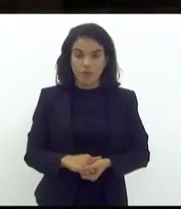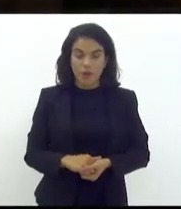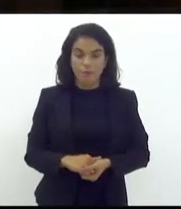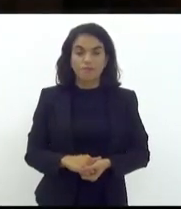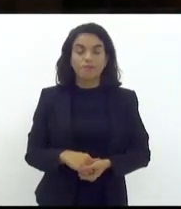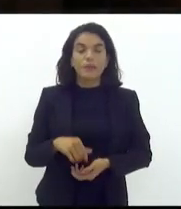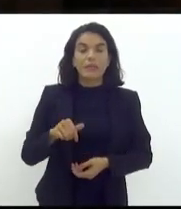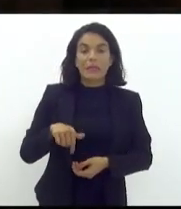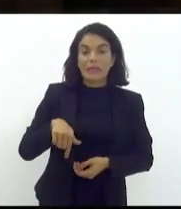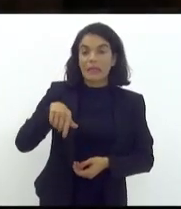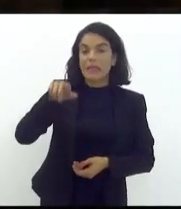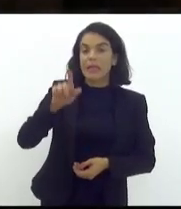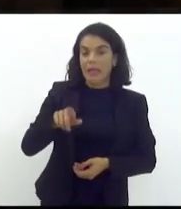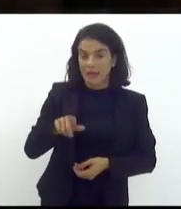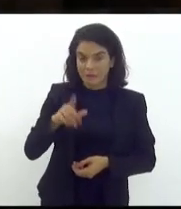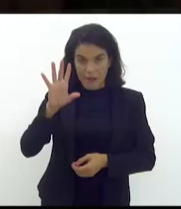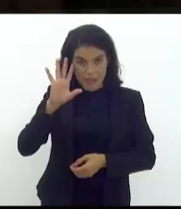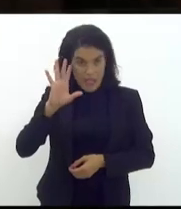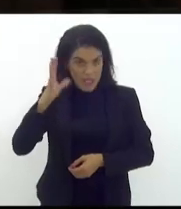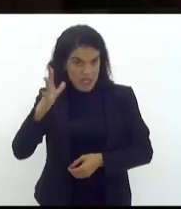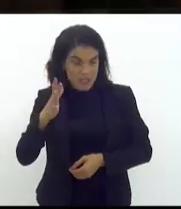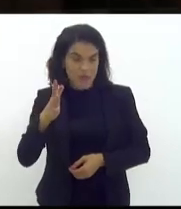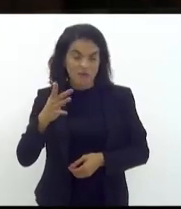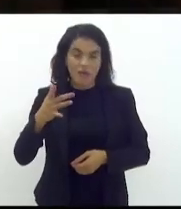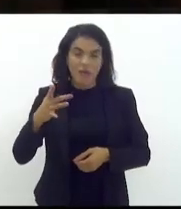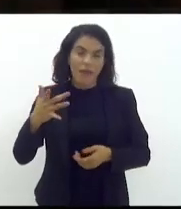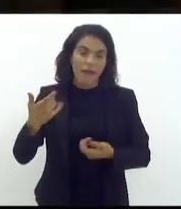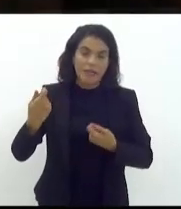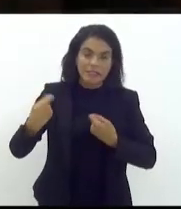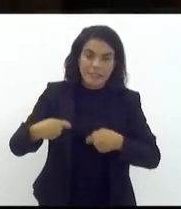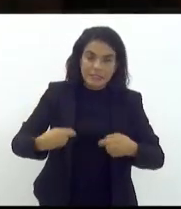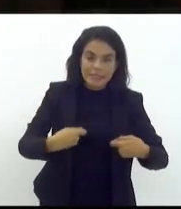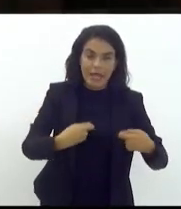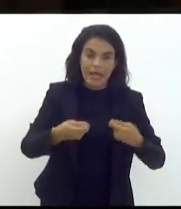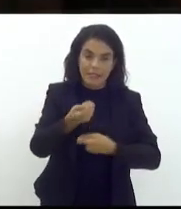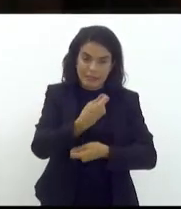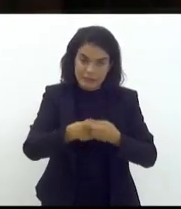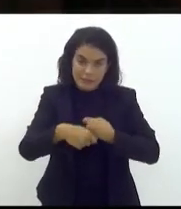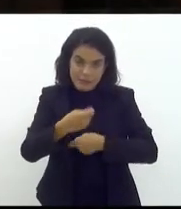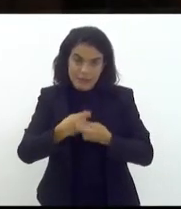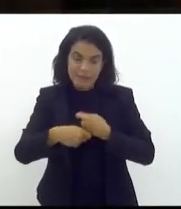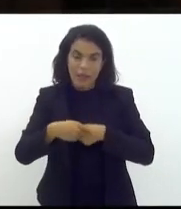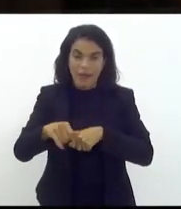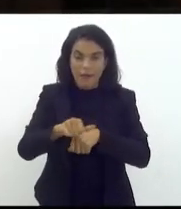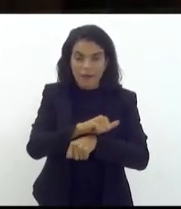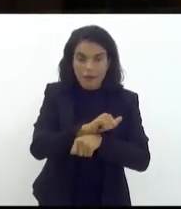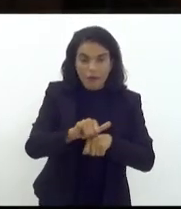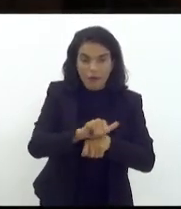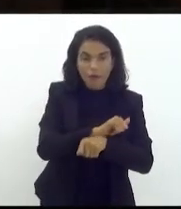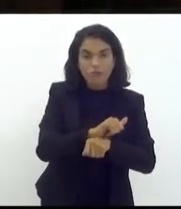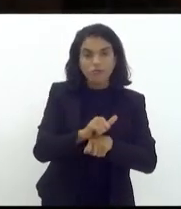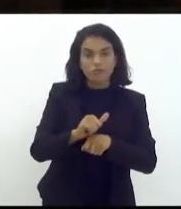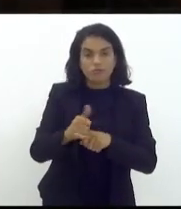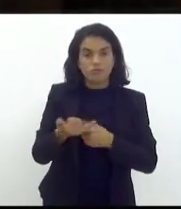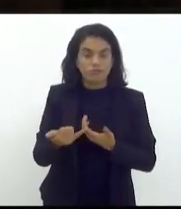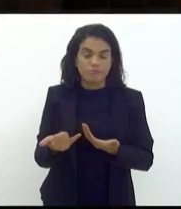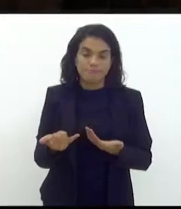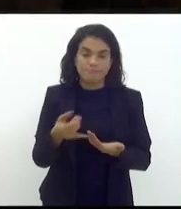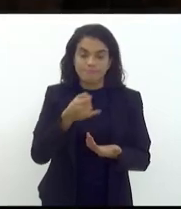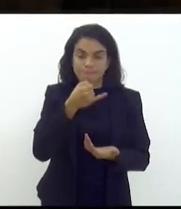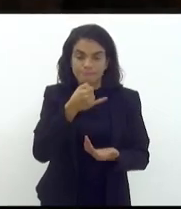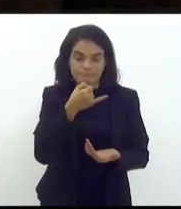quem vai resolver as demandas administrativas recursos de